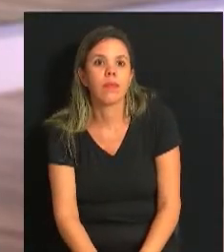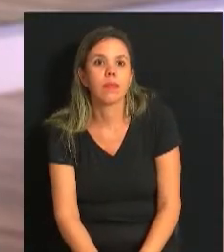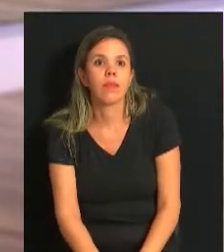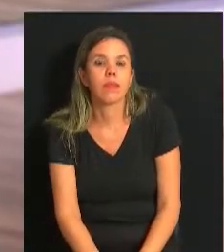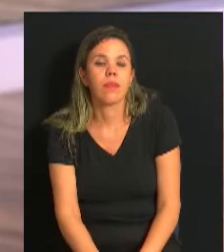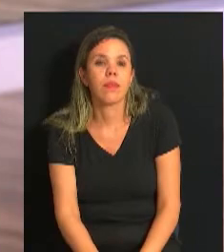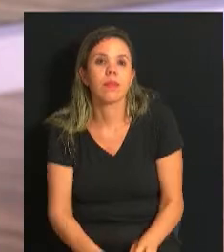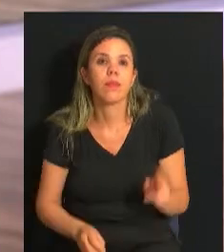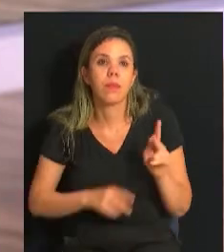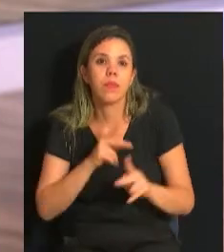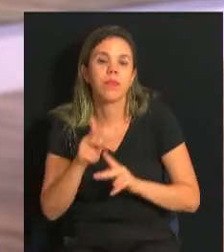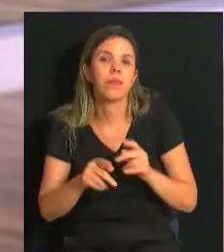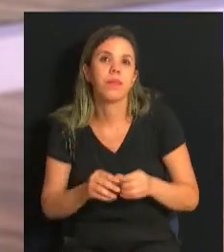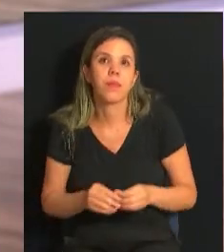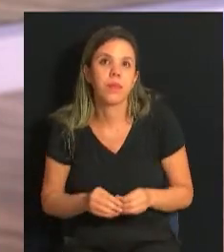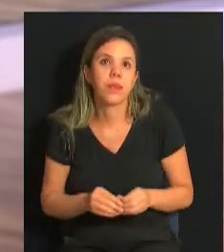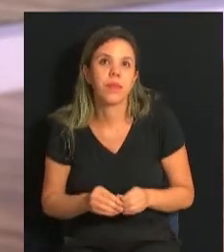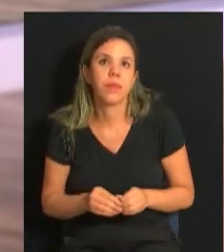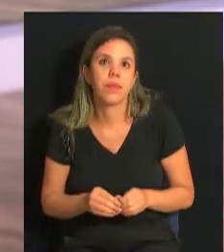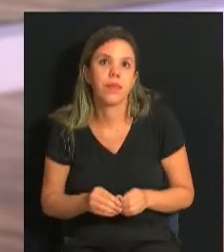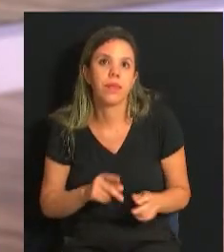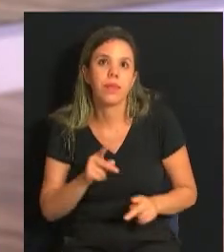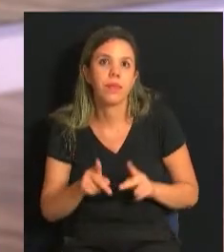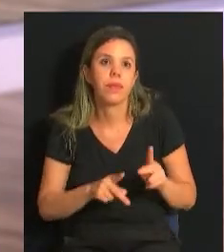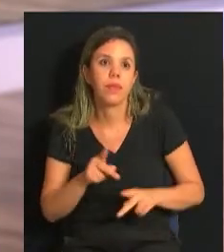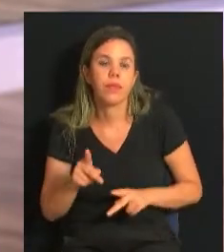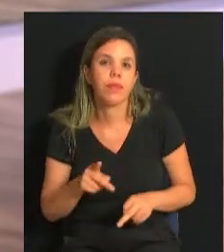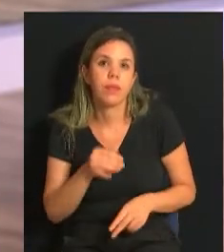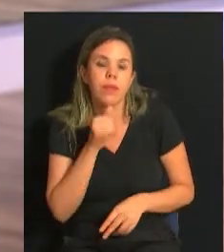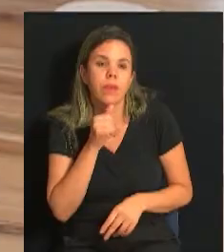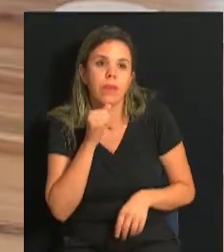quem tem tem tem